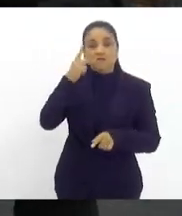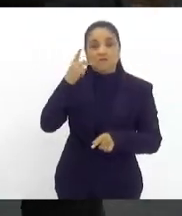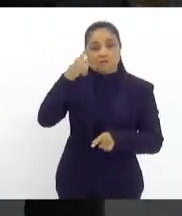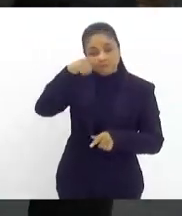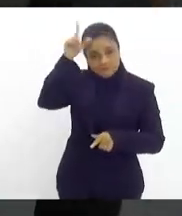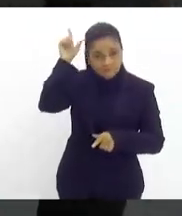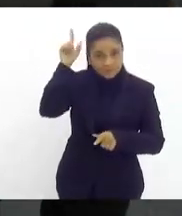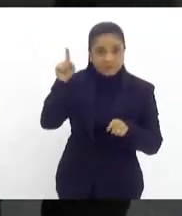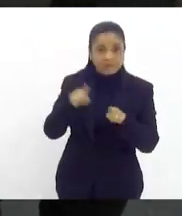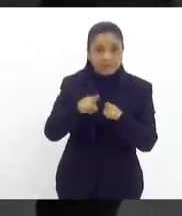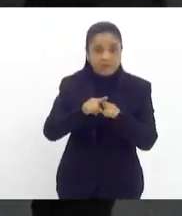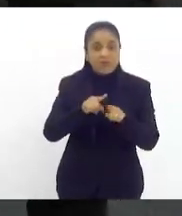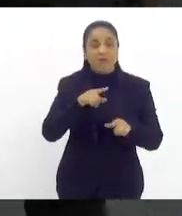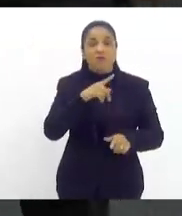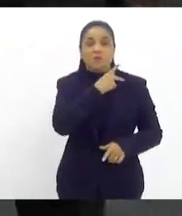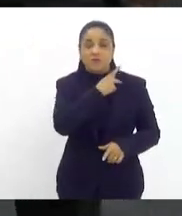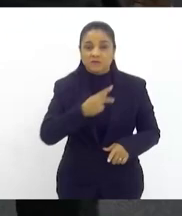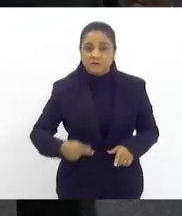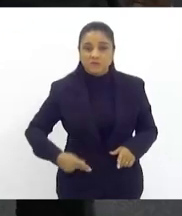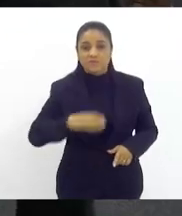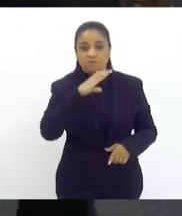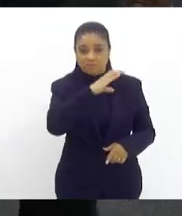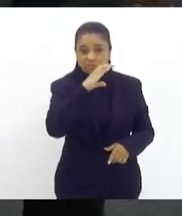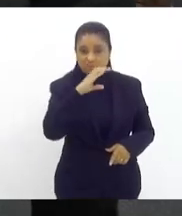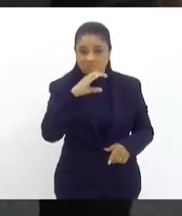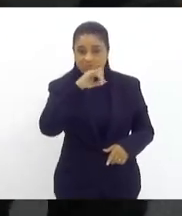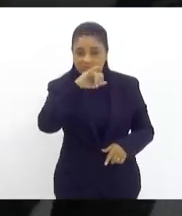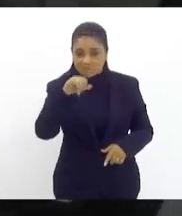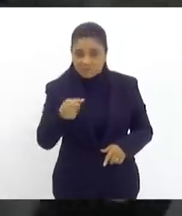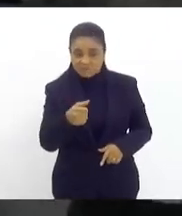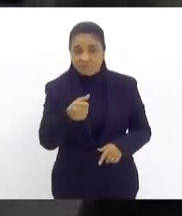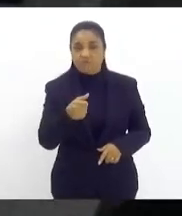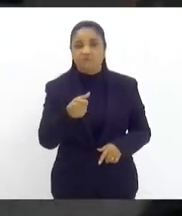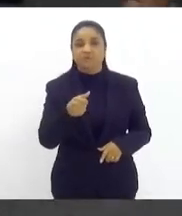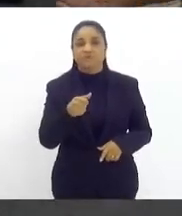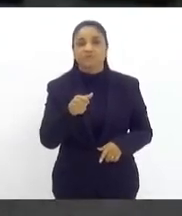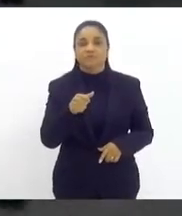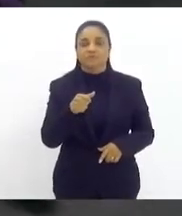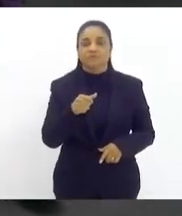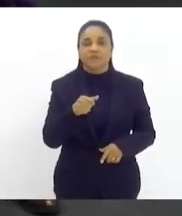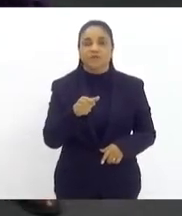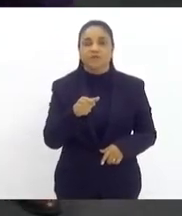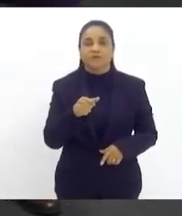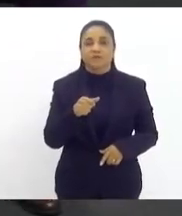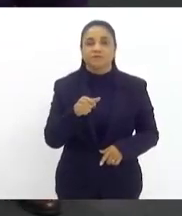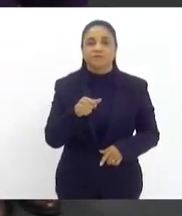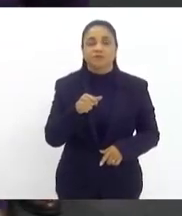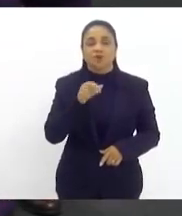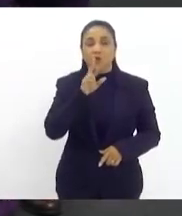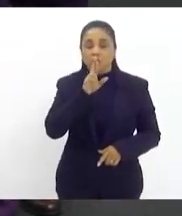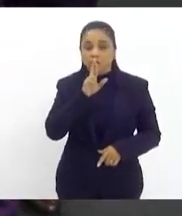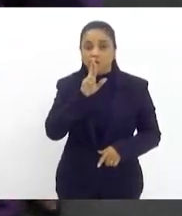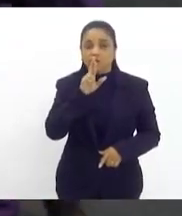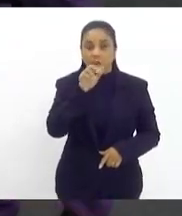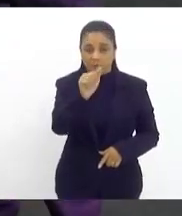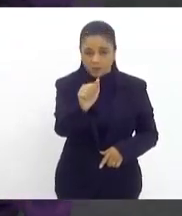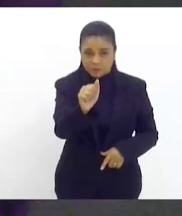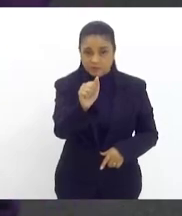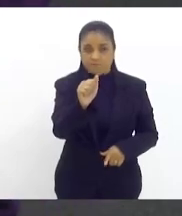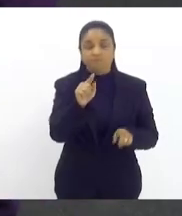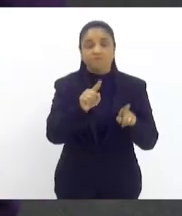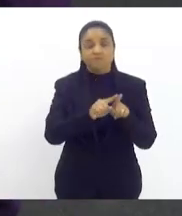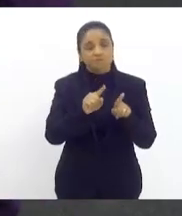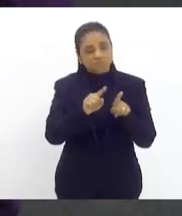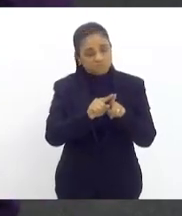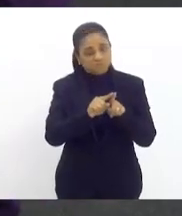da CCJ, o próprio presidente da CCJ, Amorim, Rodrigo Amorim,